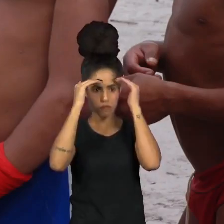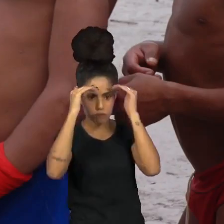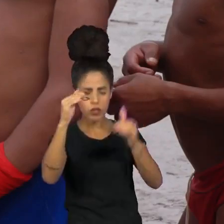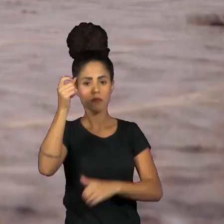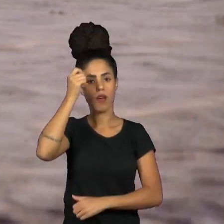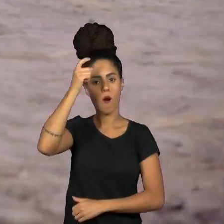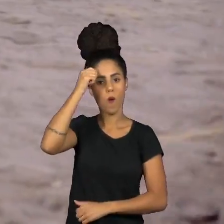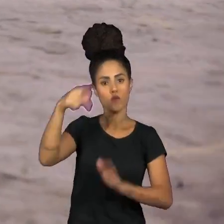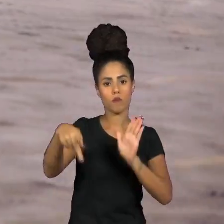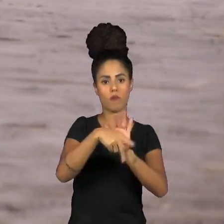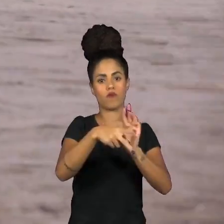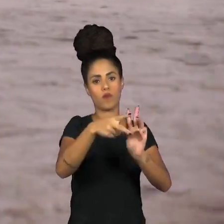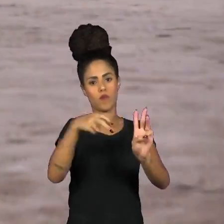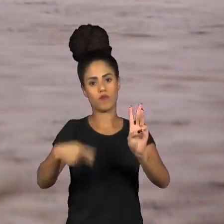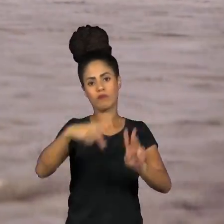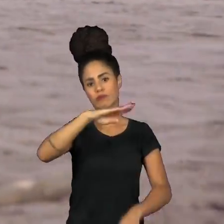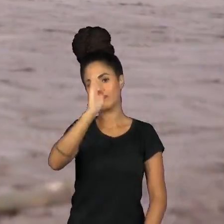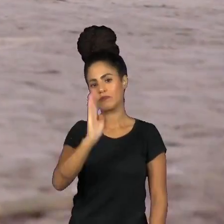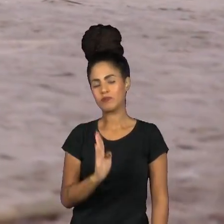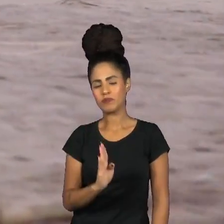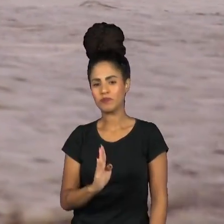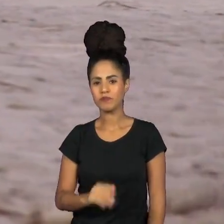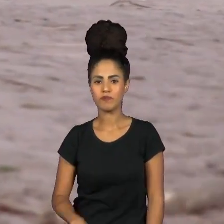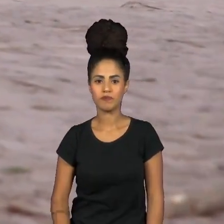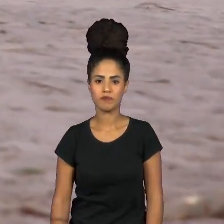povos indígenas do Brasil.